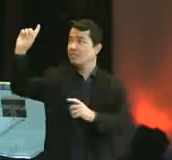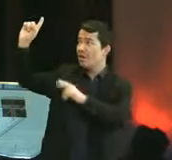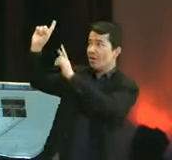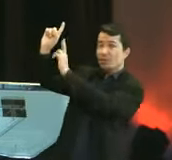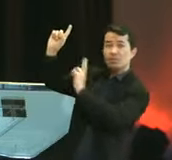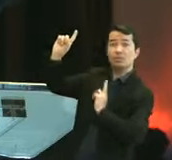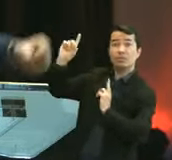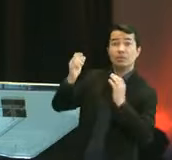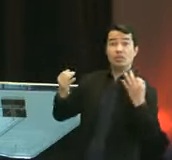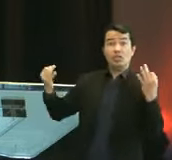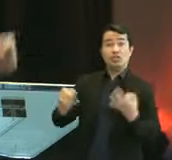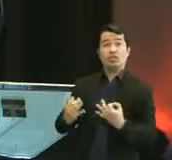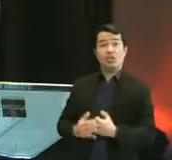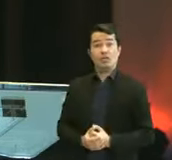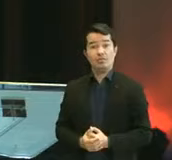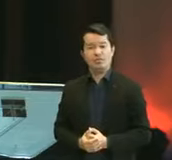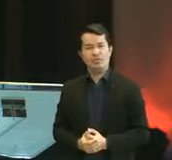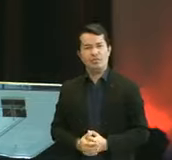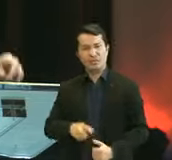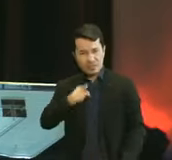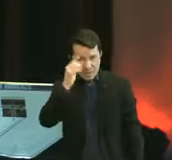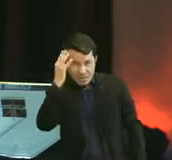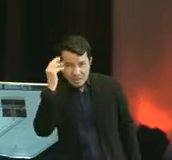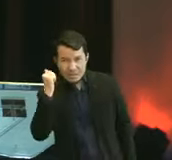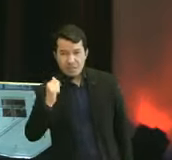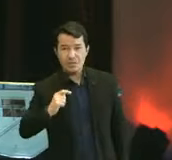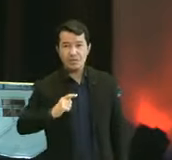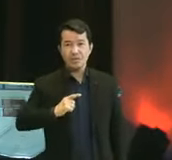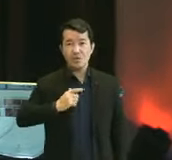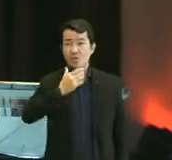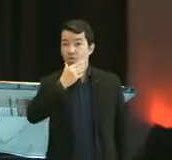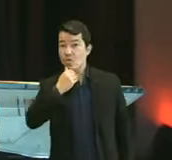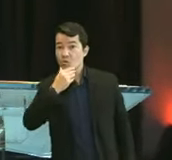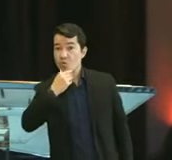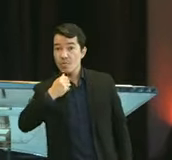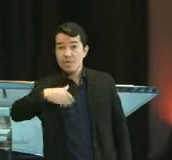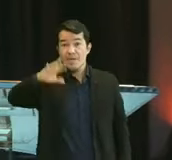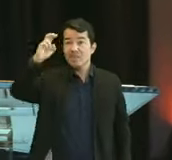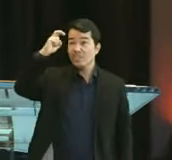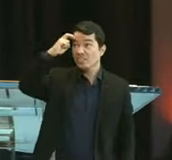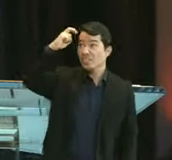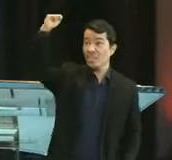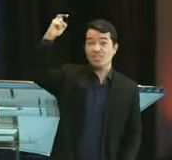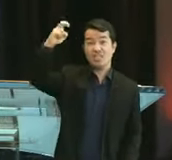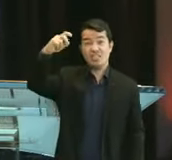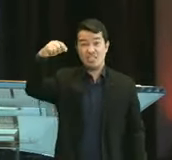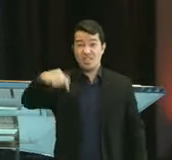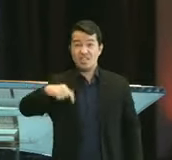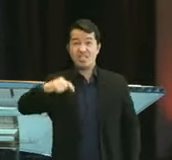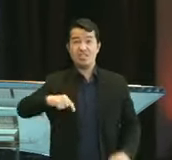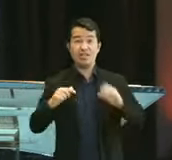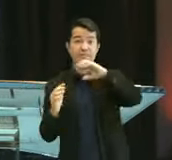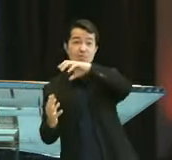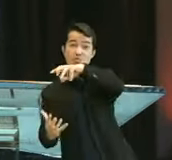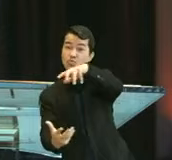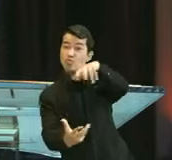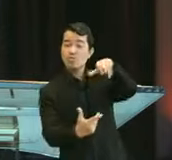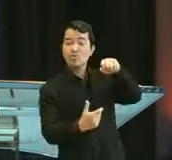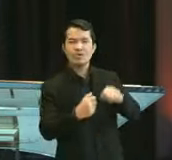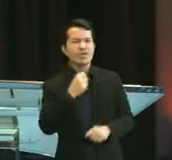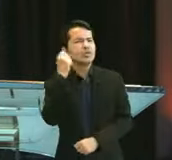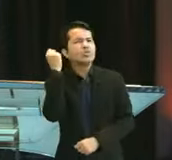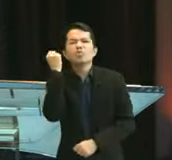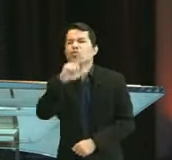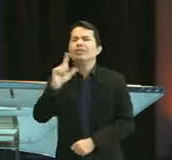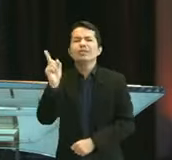As mentes mais brilhantes da terra não foram capazes de resolver o problema da Covid. Os homens mais poderosos do mundo